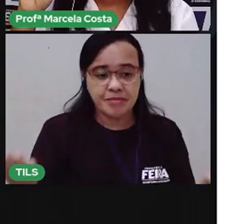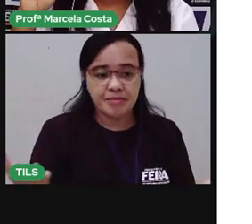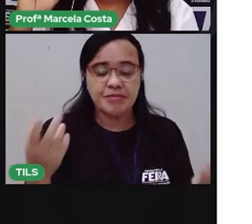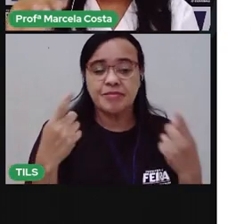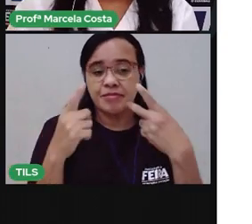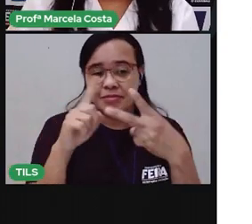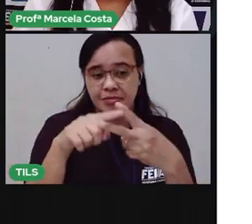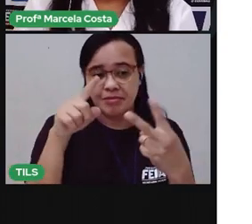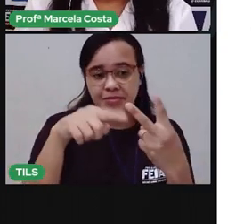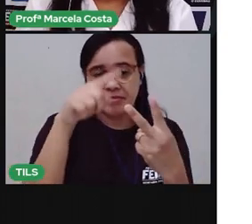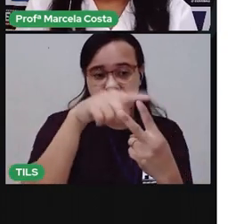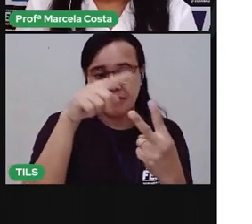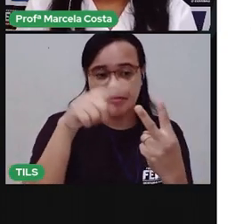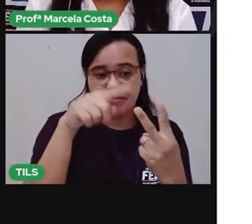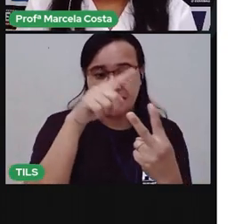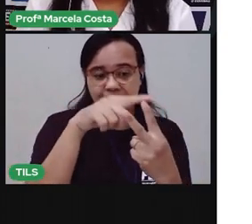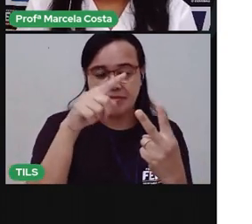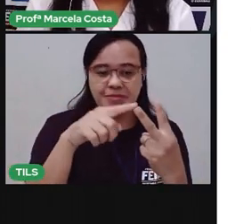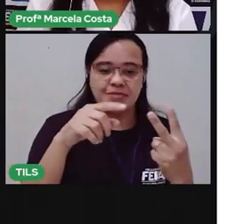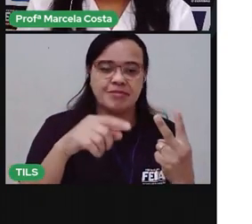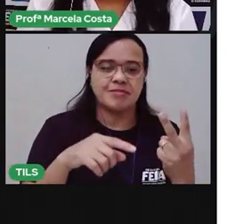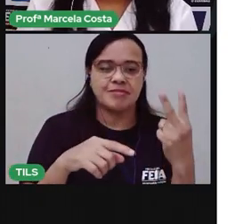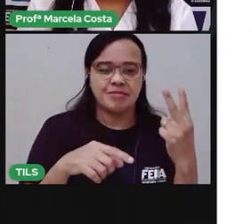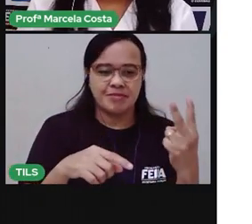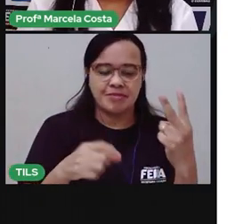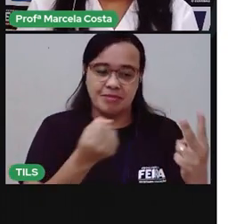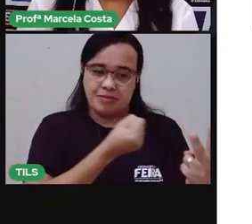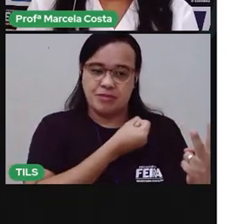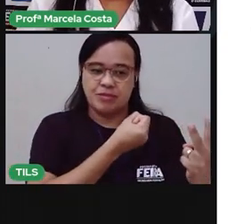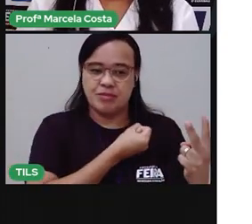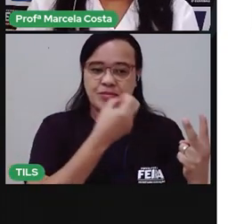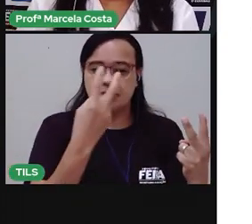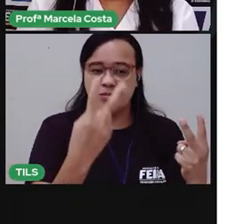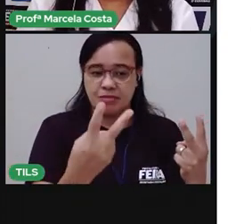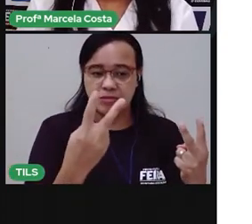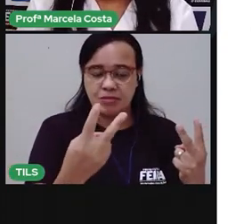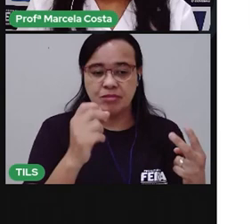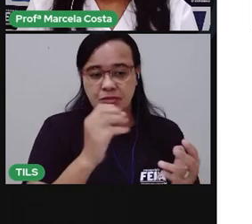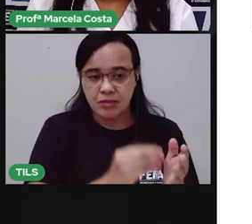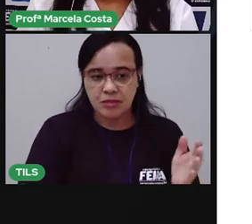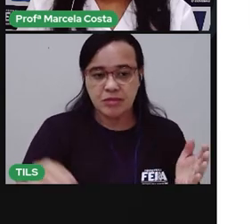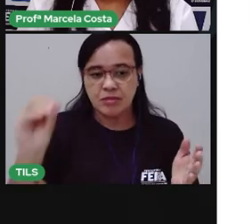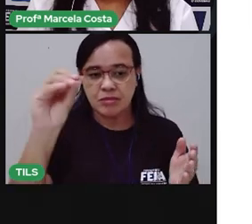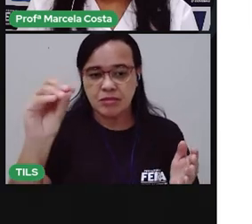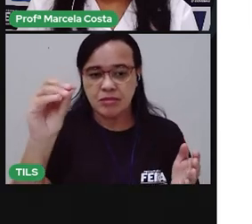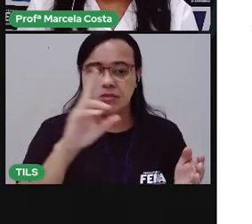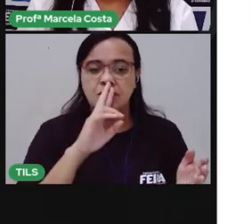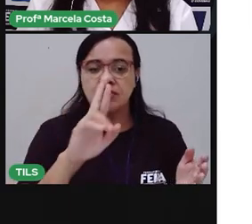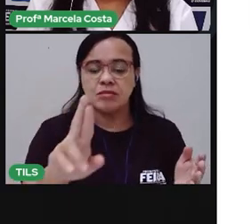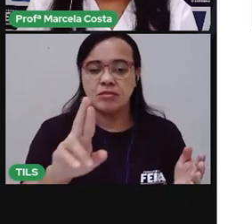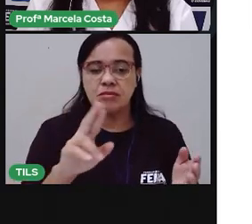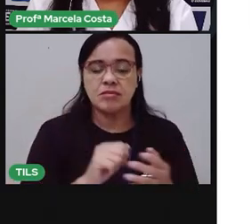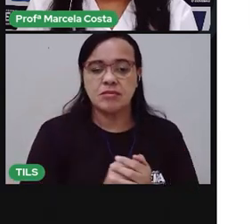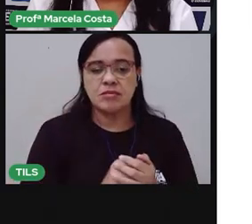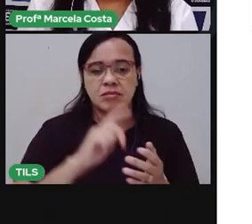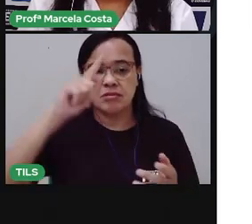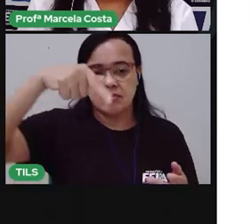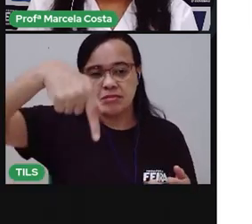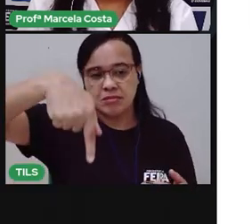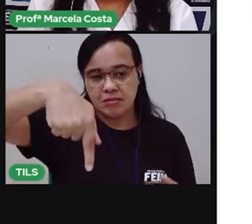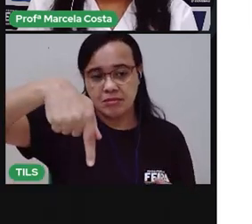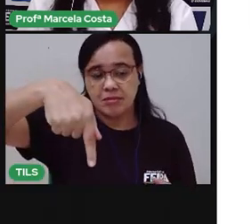duas vezes coloca o número dois aqui é a primeira letra é a letra